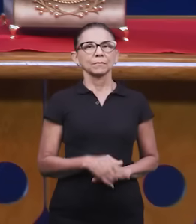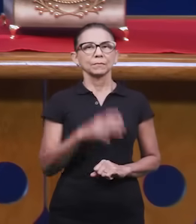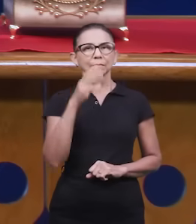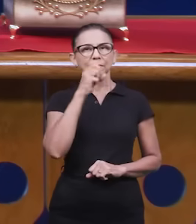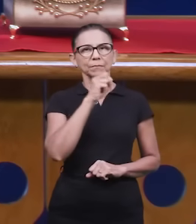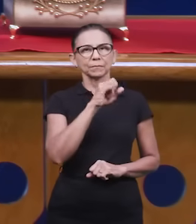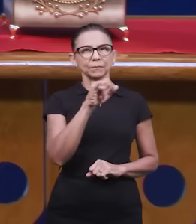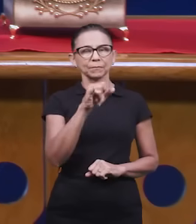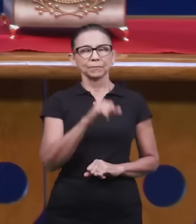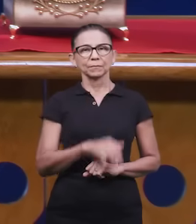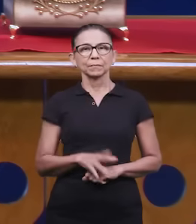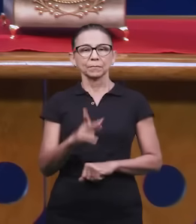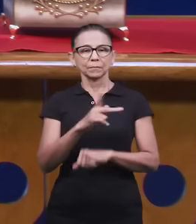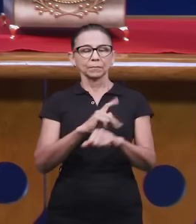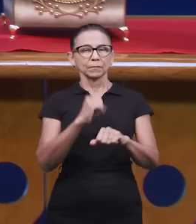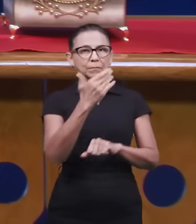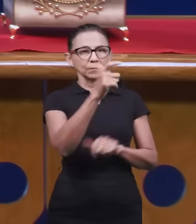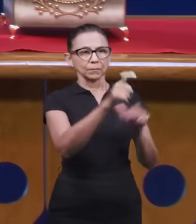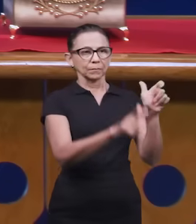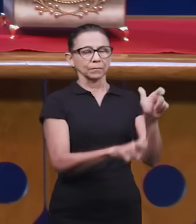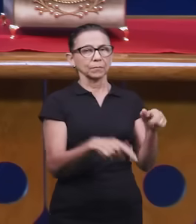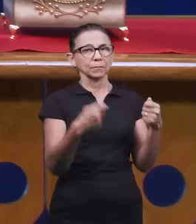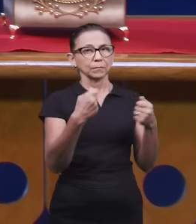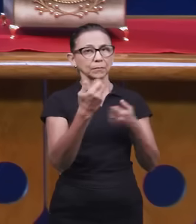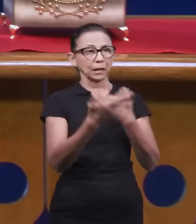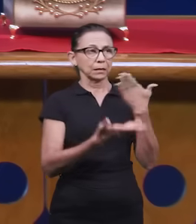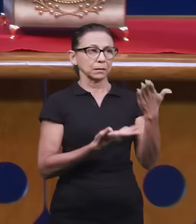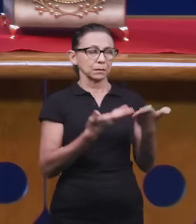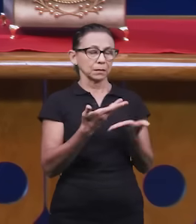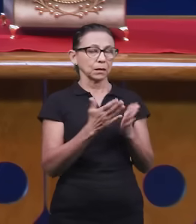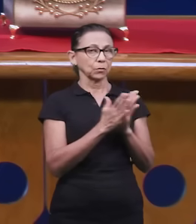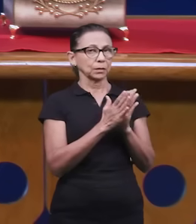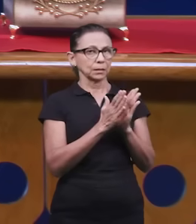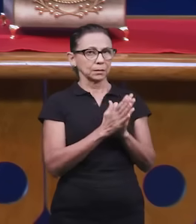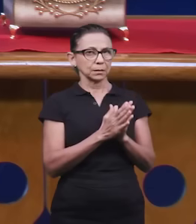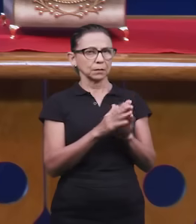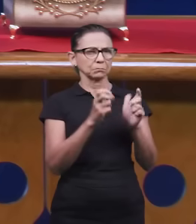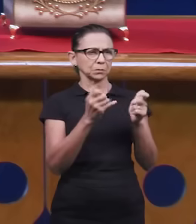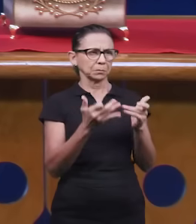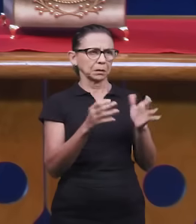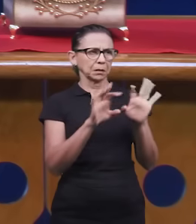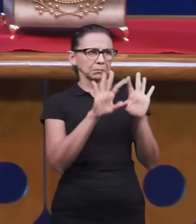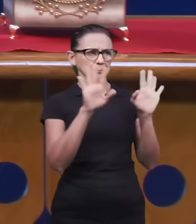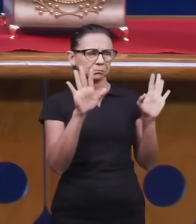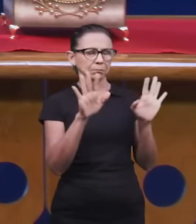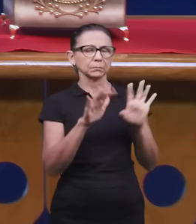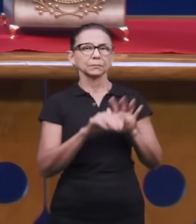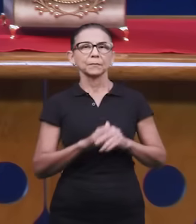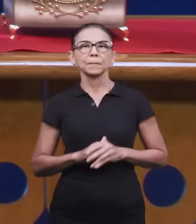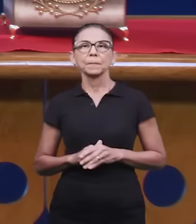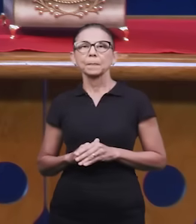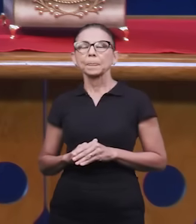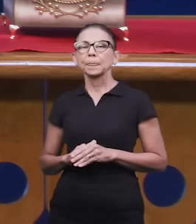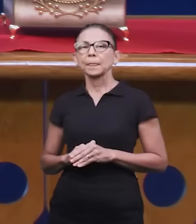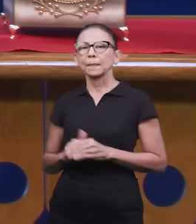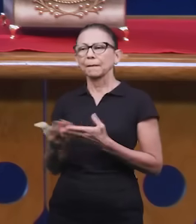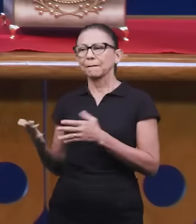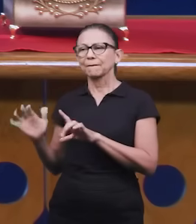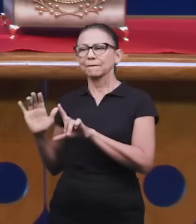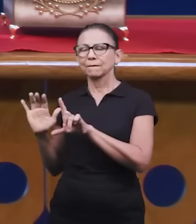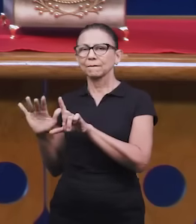Os pequenos avisos. Quem estiver no exterior e precisar de alguma assistência, oração ou esclarecimento,